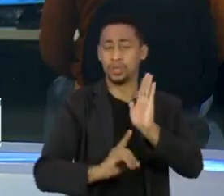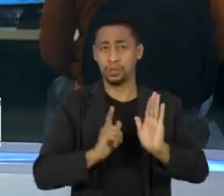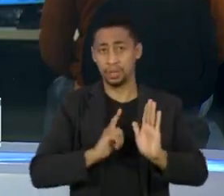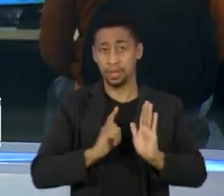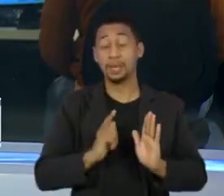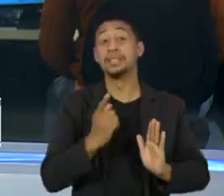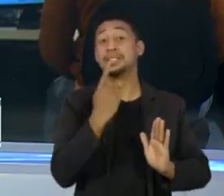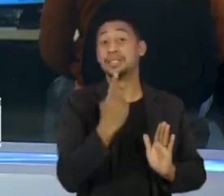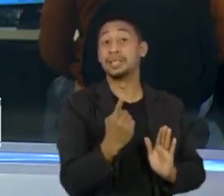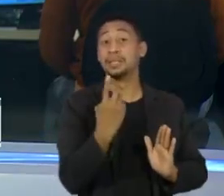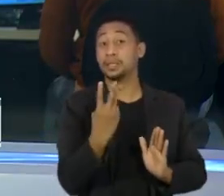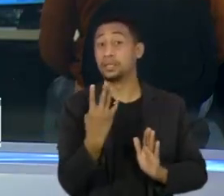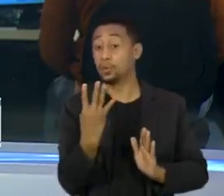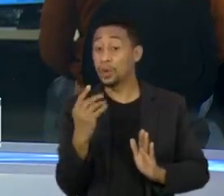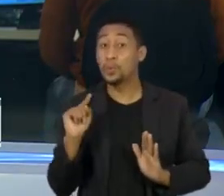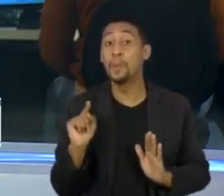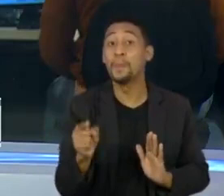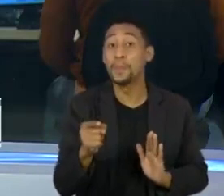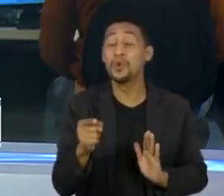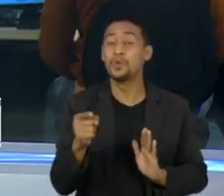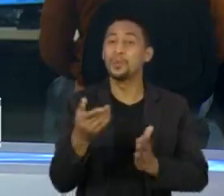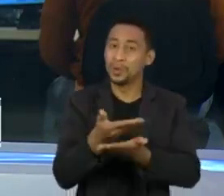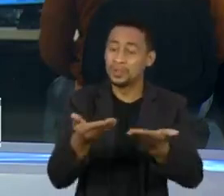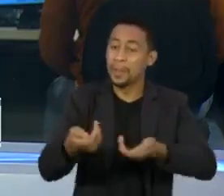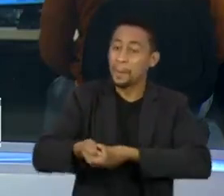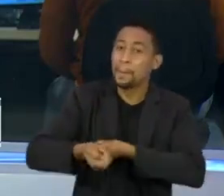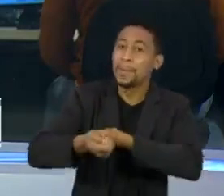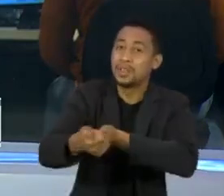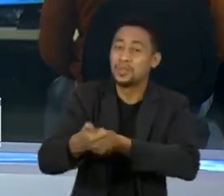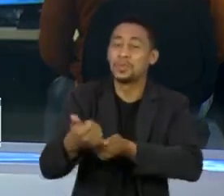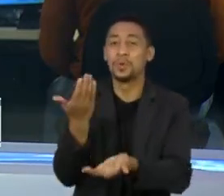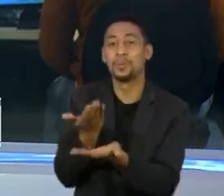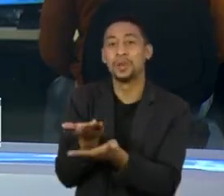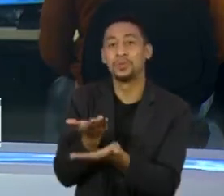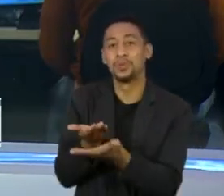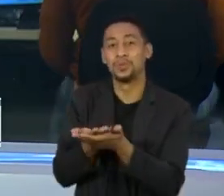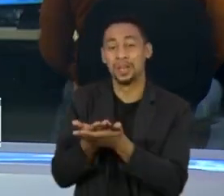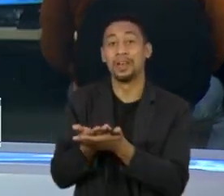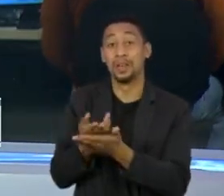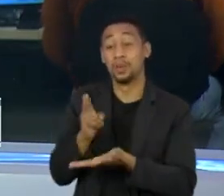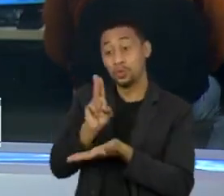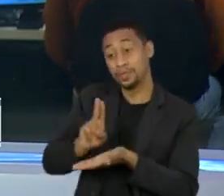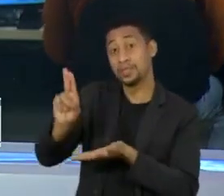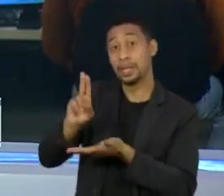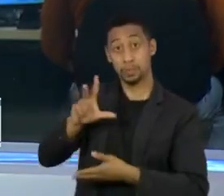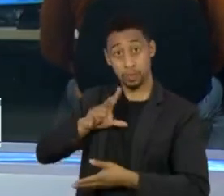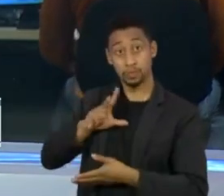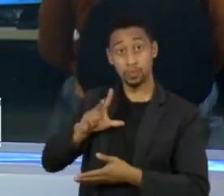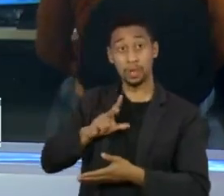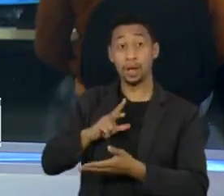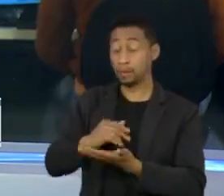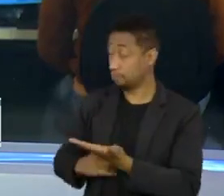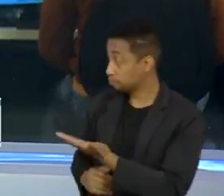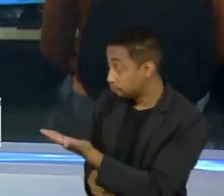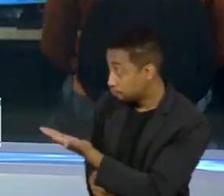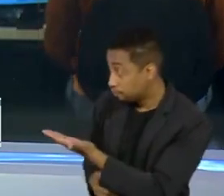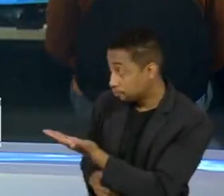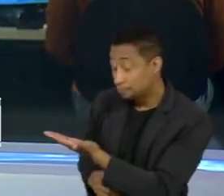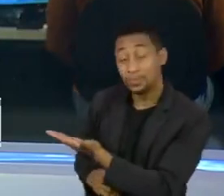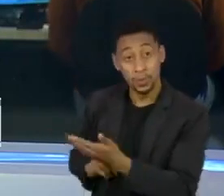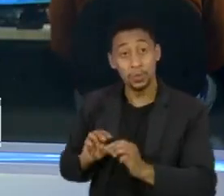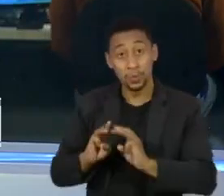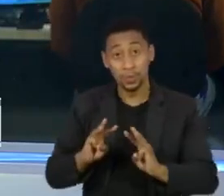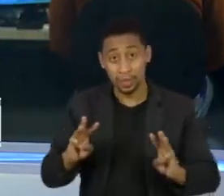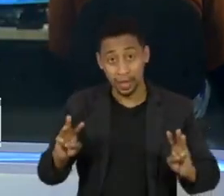bolsas parciais e integrais em universidades particulares a inscrição vai até sexta-feira no site para um e